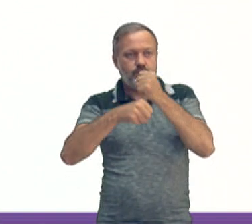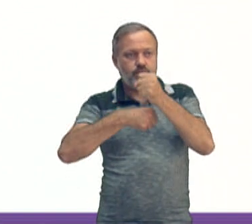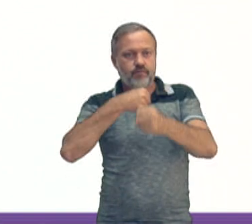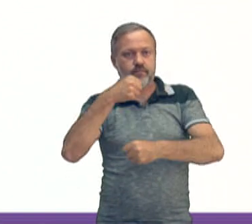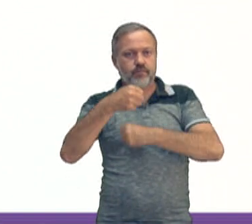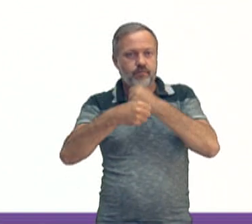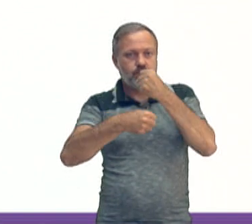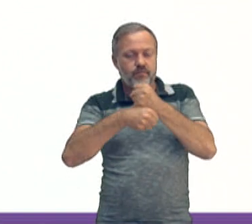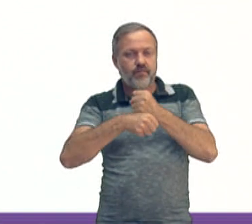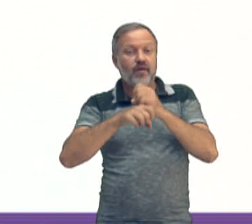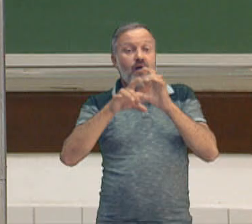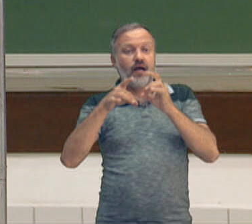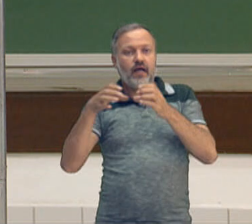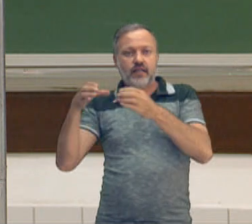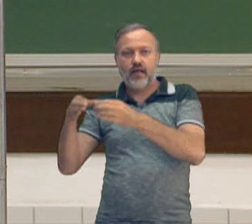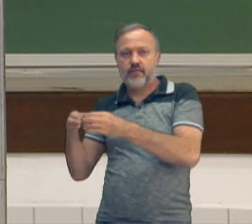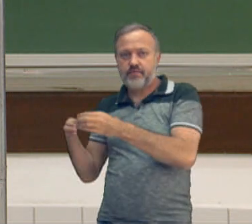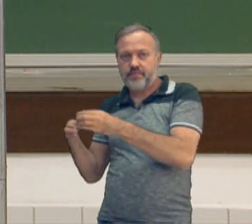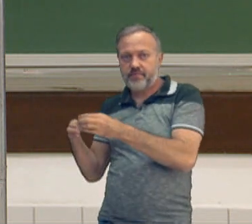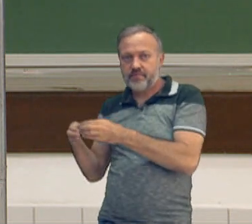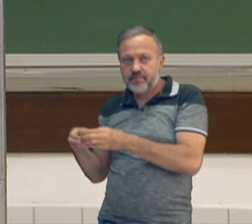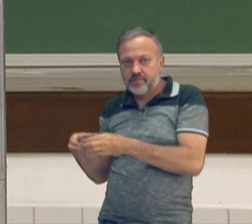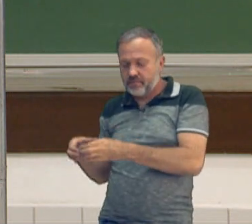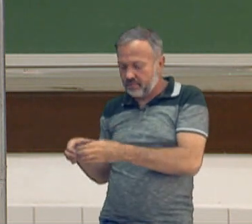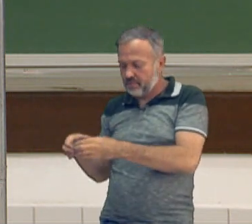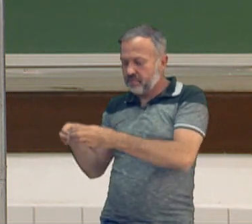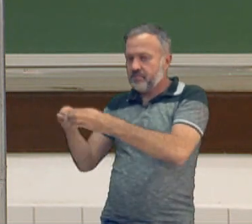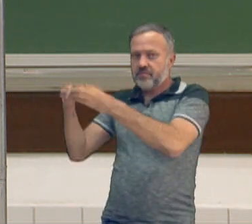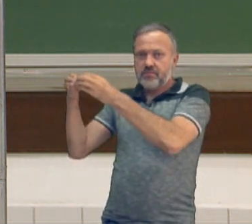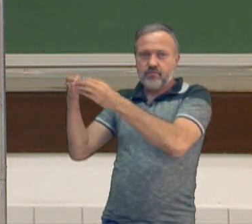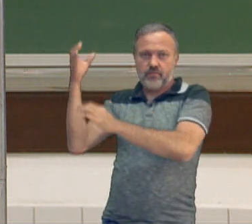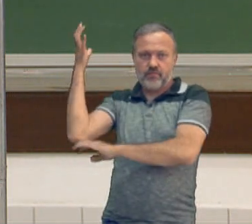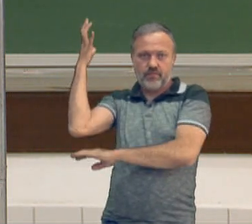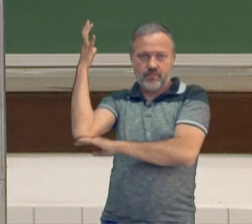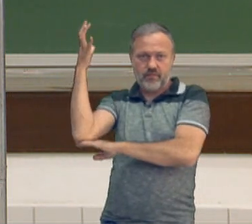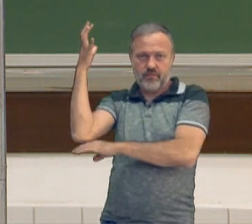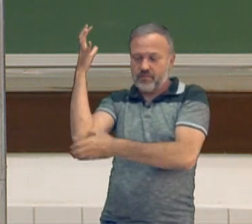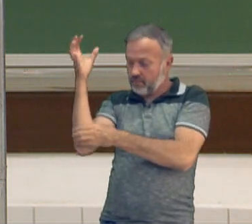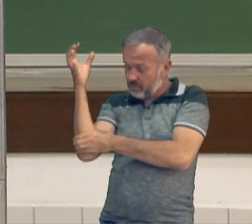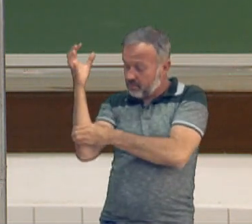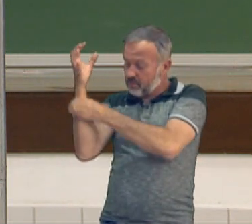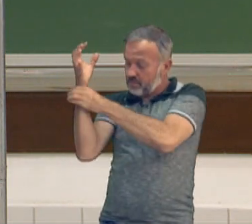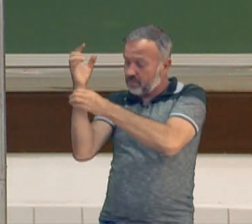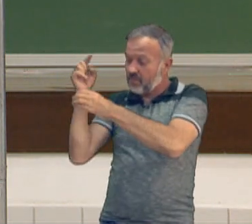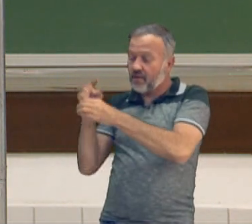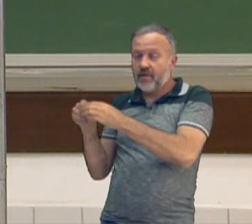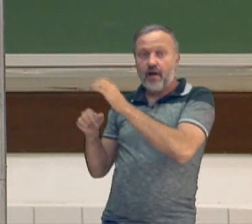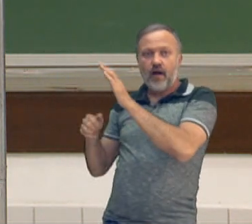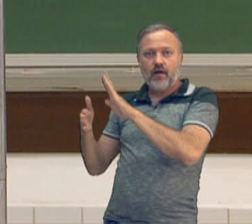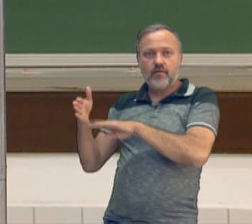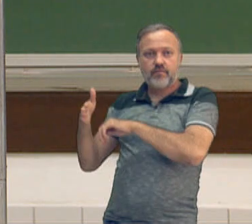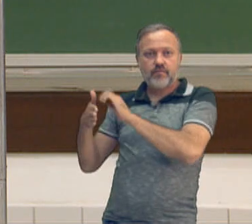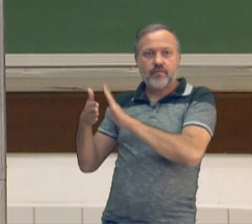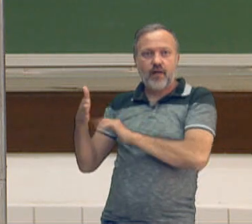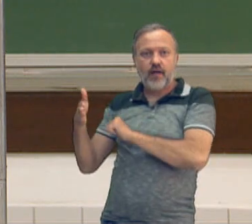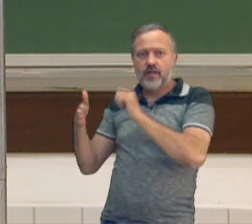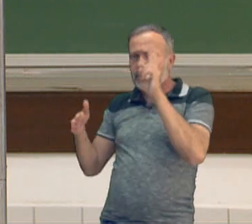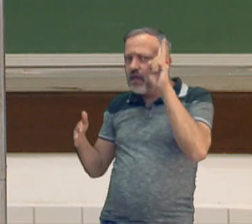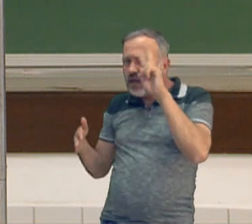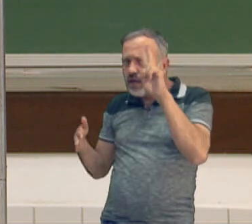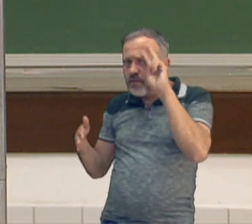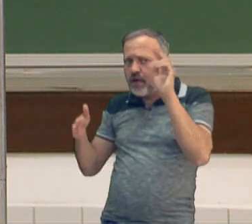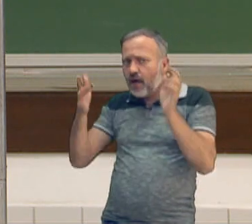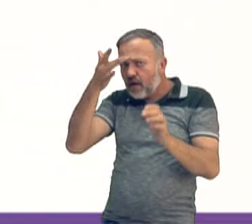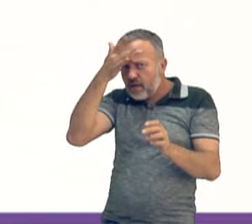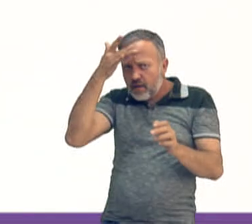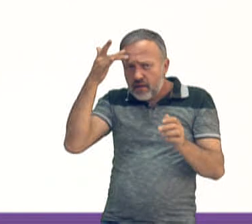madeira adornado representa um ente querido homenageado. Além disso, além de homenagear os mortos,